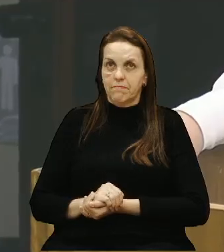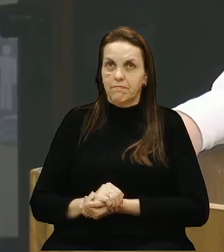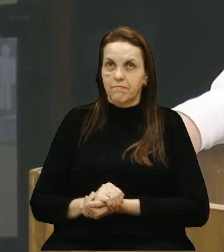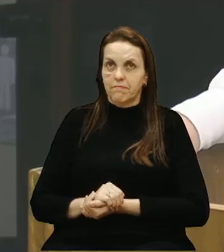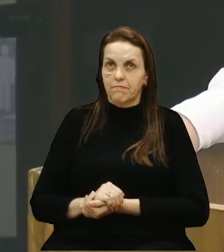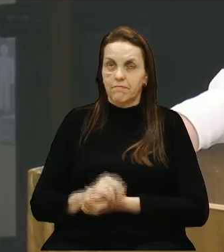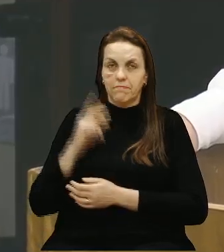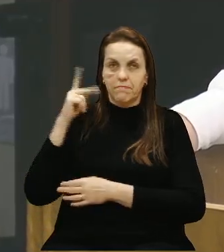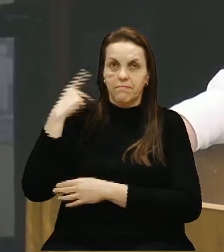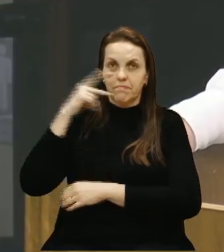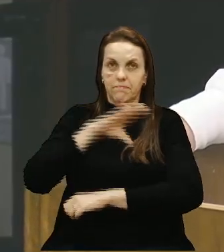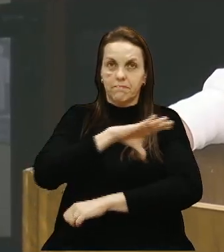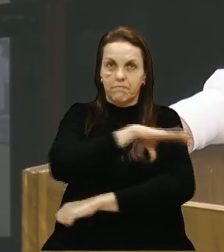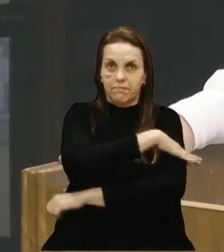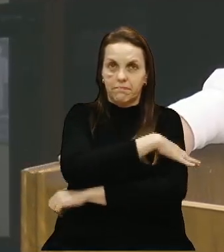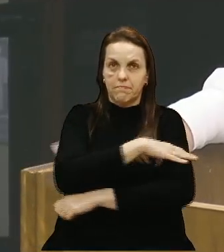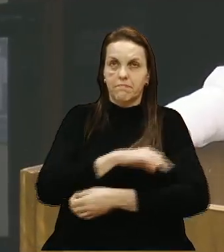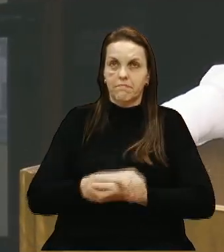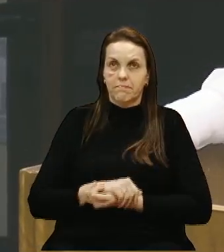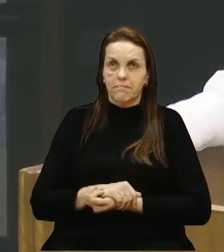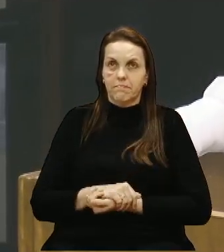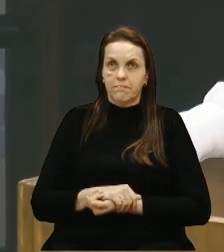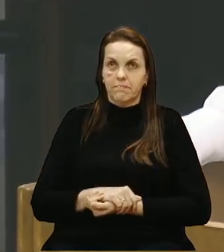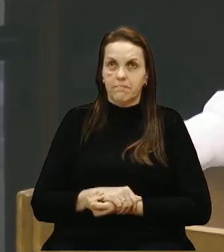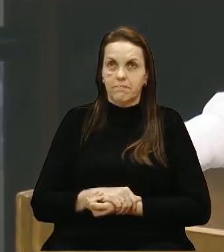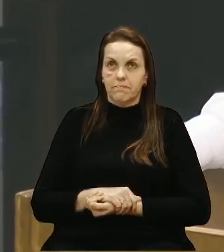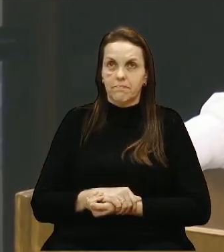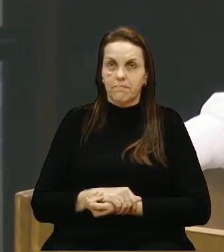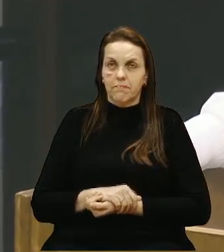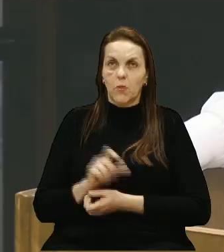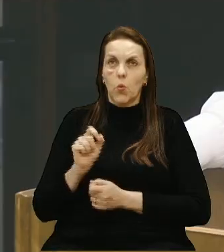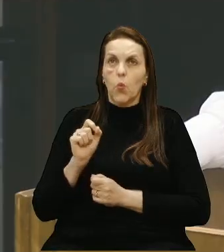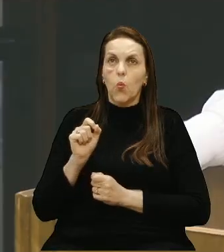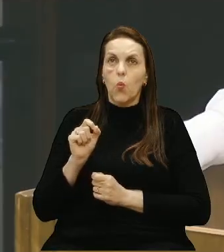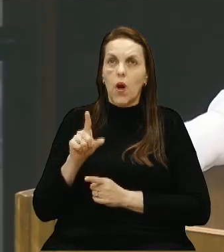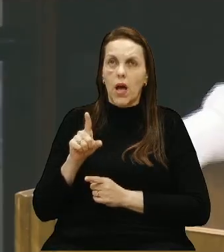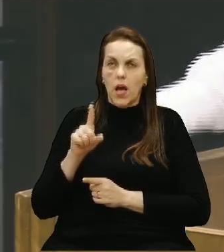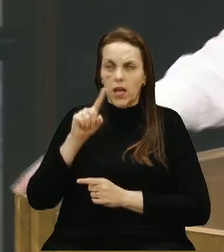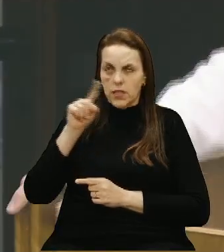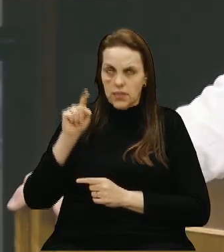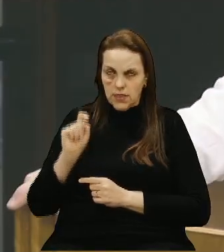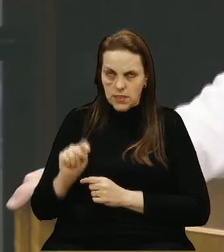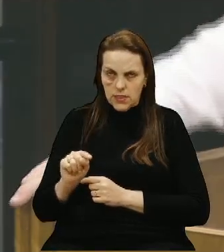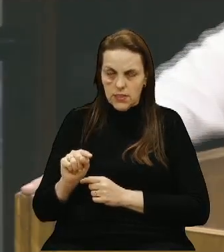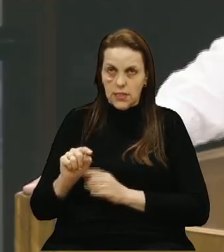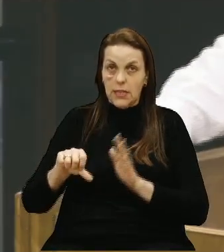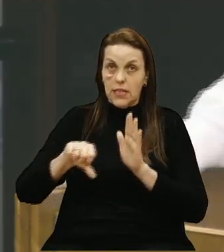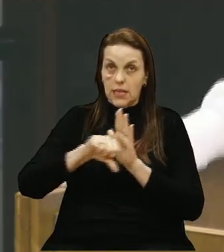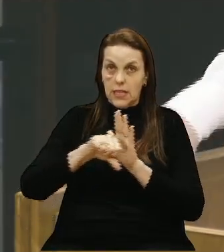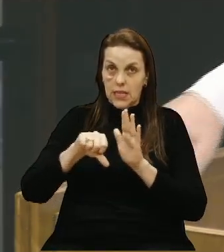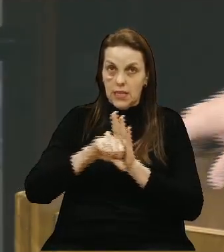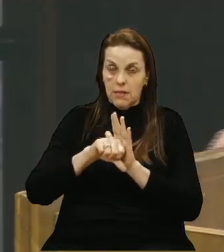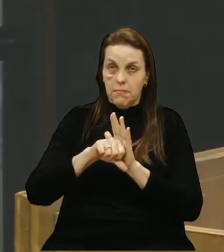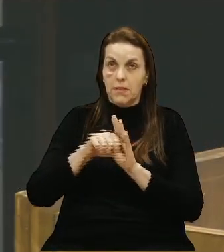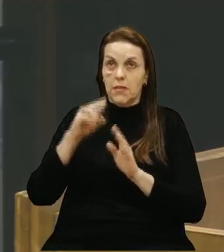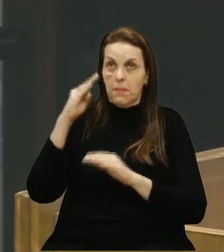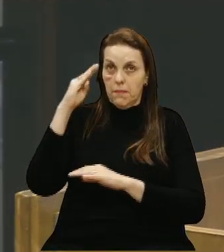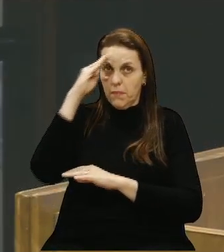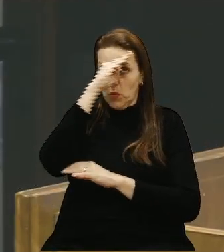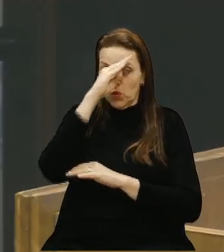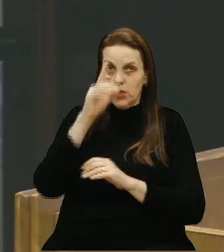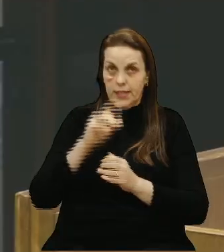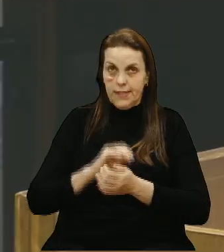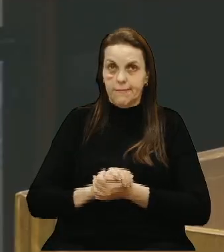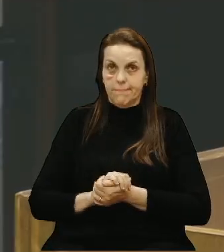O vereador Ramon questionou Uma parte, vereador, se possível. quais seriam os crimes cometidos por Bolsonaro